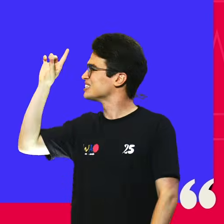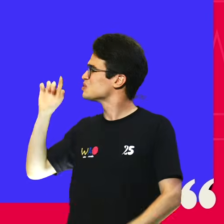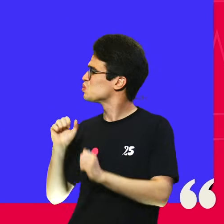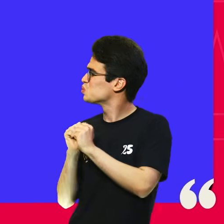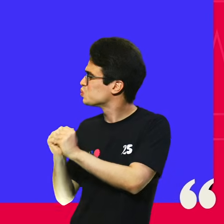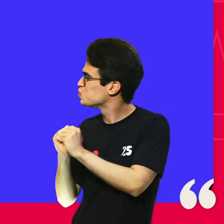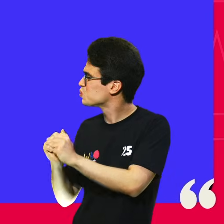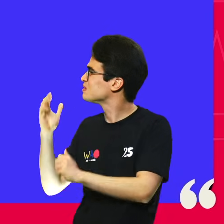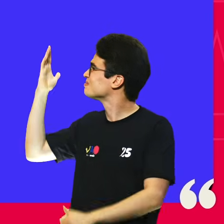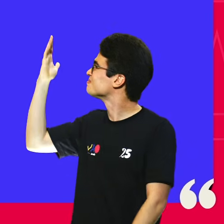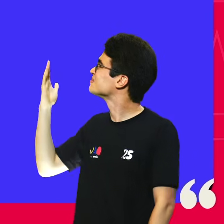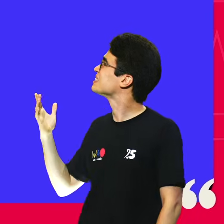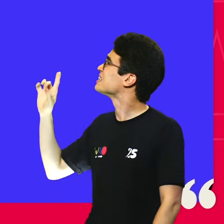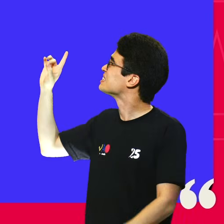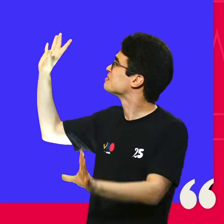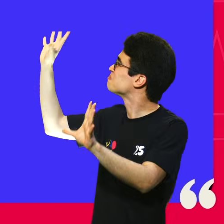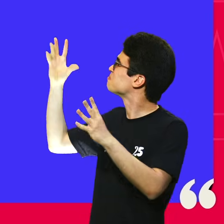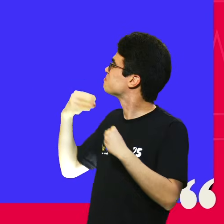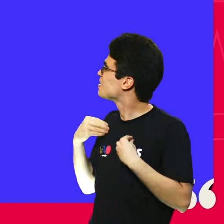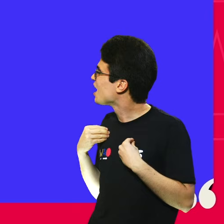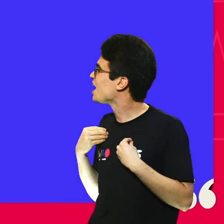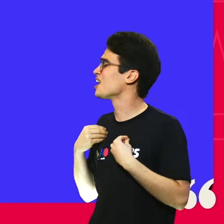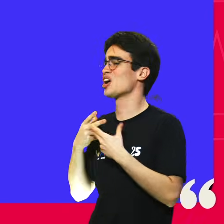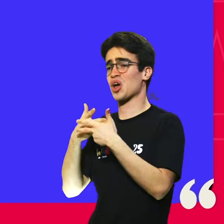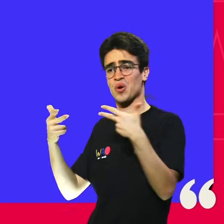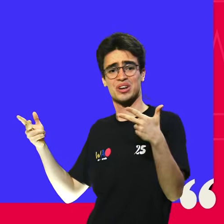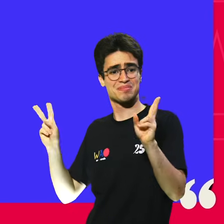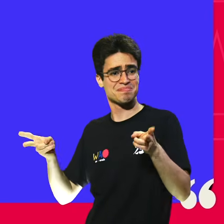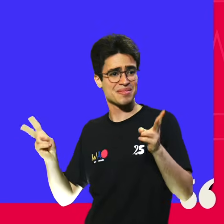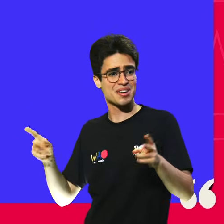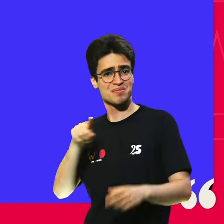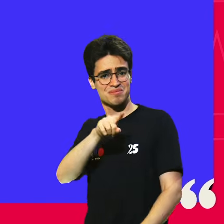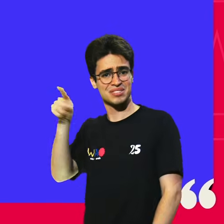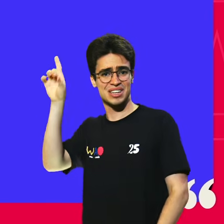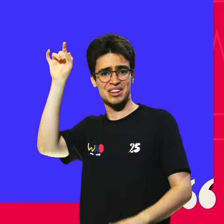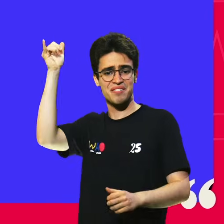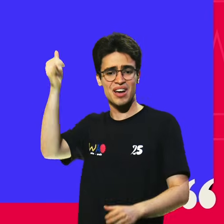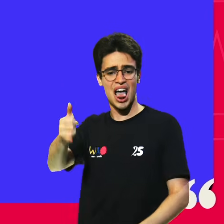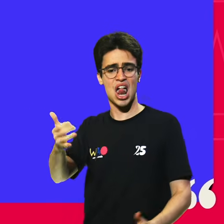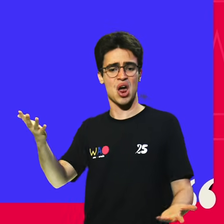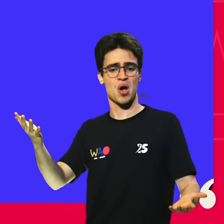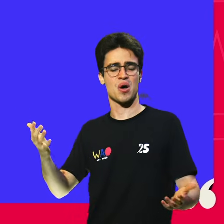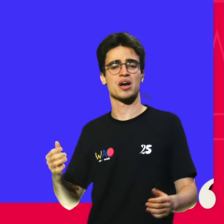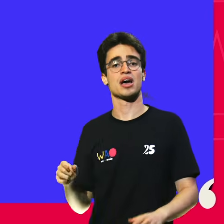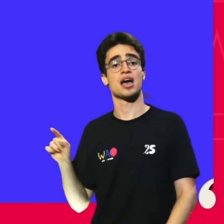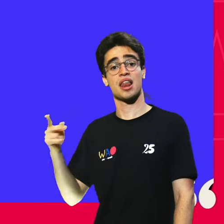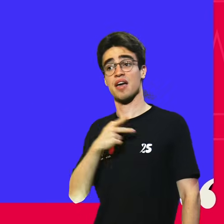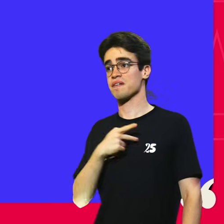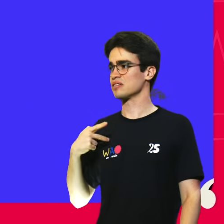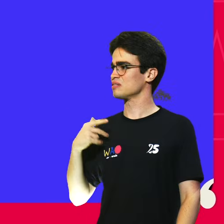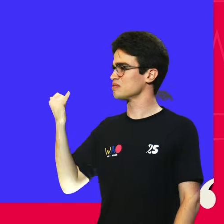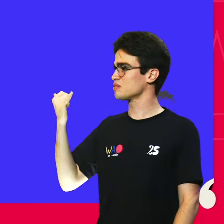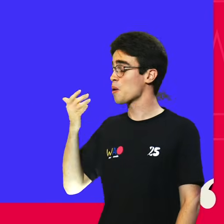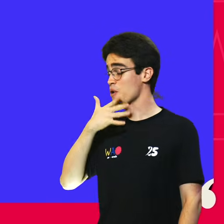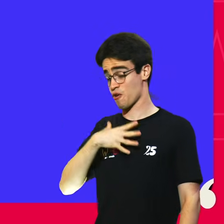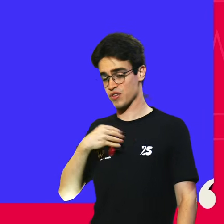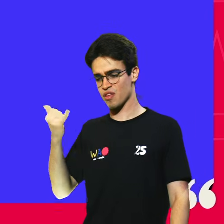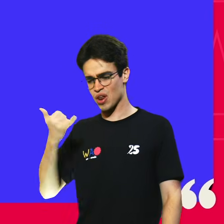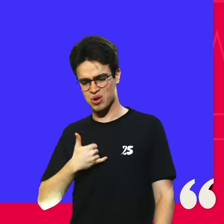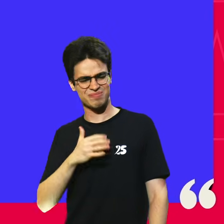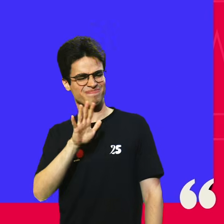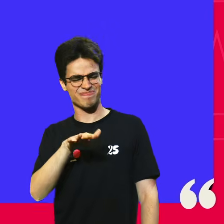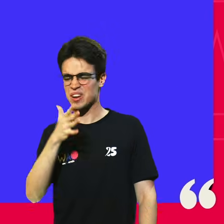Deus, recebendo do Espírito aquilo que vocês estavam recebendo aqui. E ele disse: pai, tem uma atmosfera,